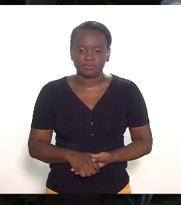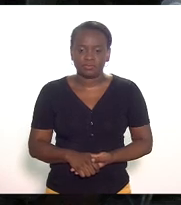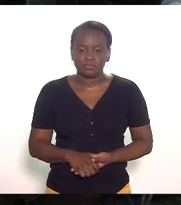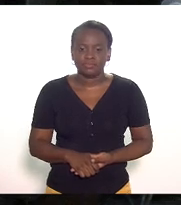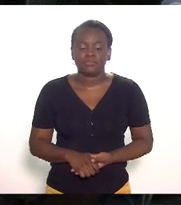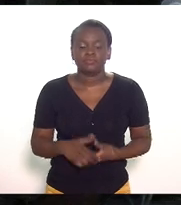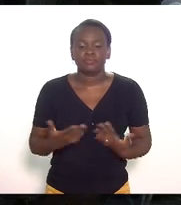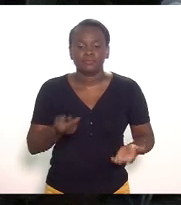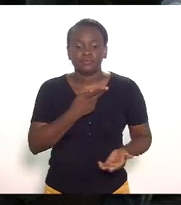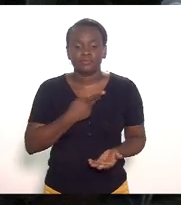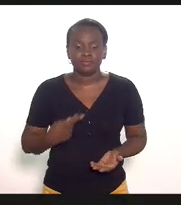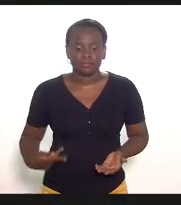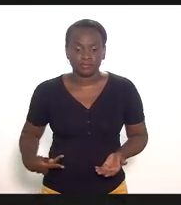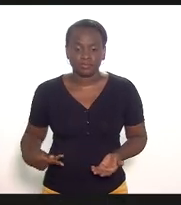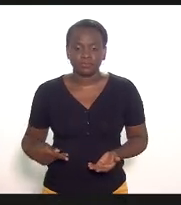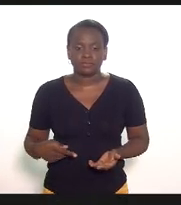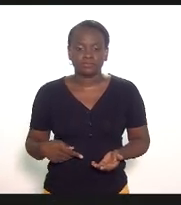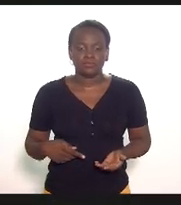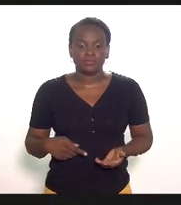Senhora presidente,